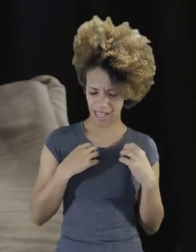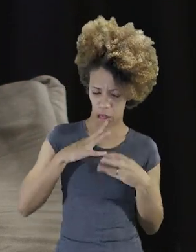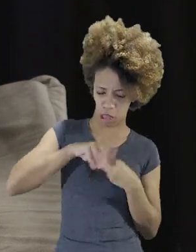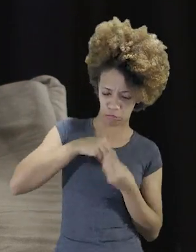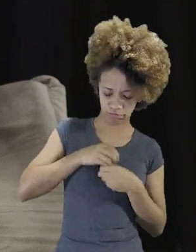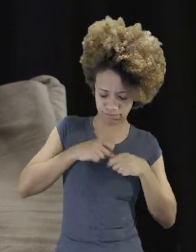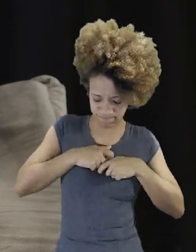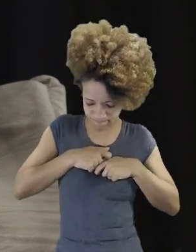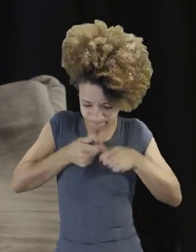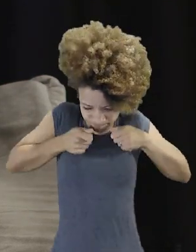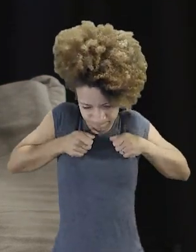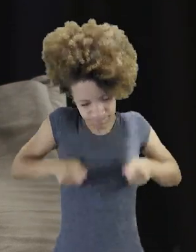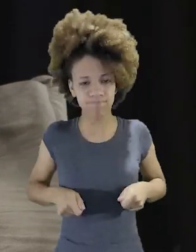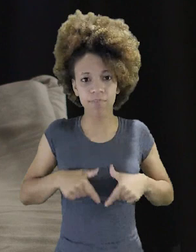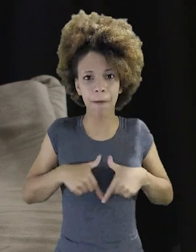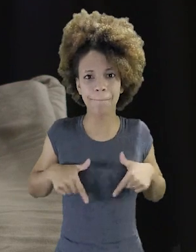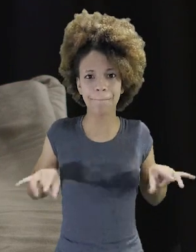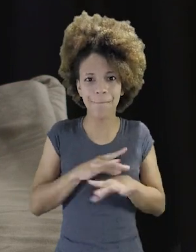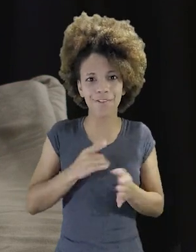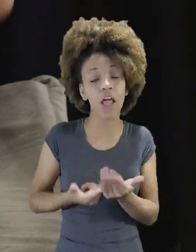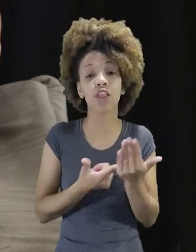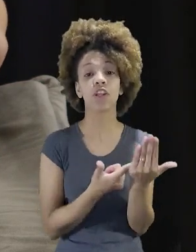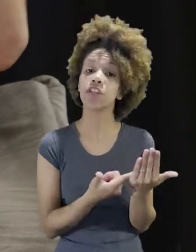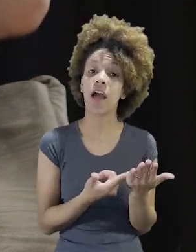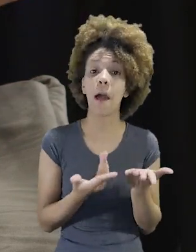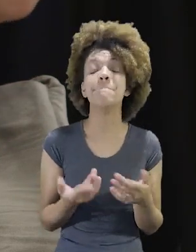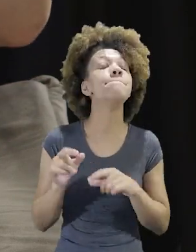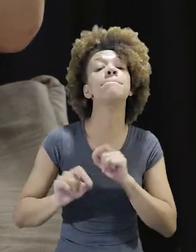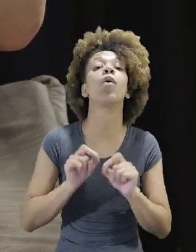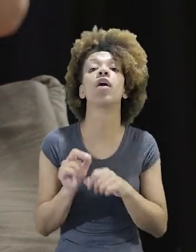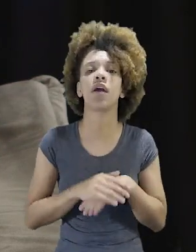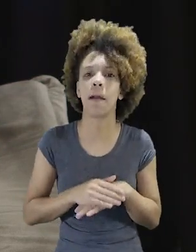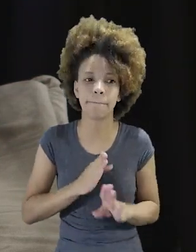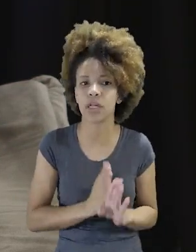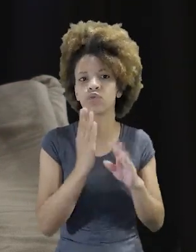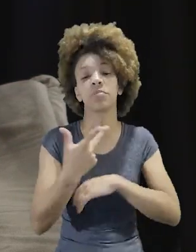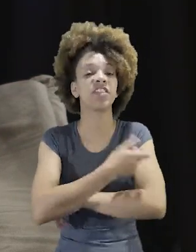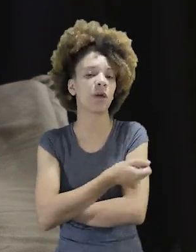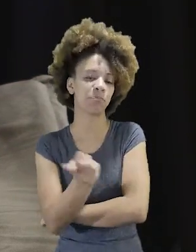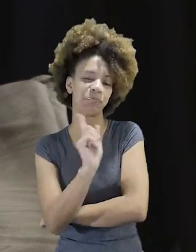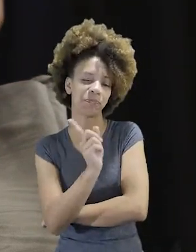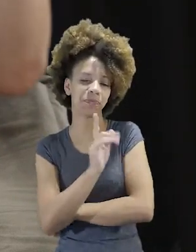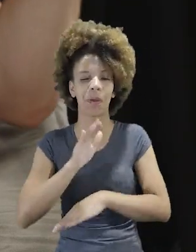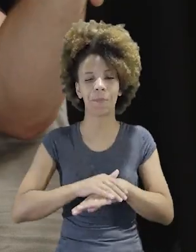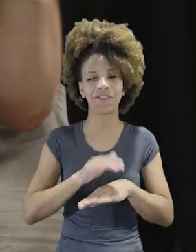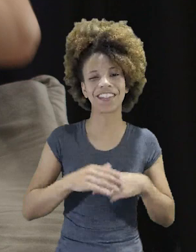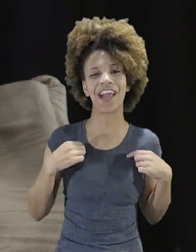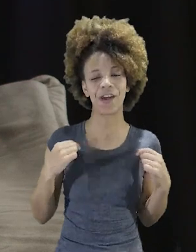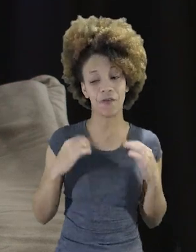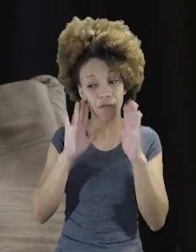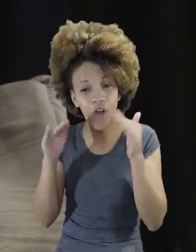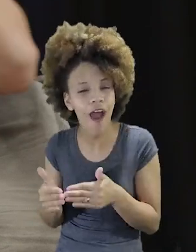tá amassada botou no corpo ela desamasso os caras na tecnologia os cara poderia tecnologia para que para descobrir vacina não para fazer